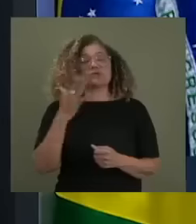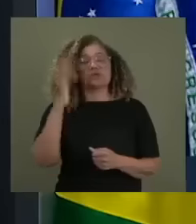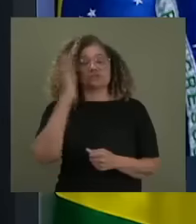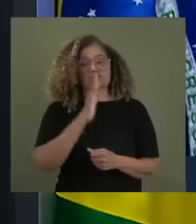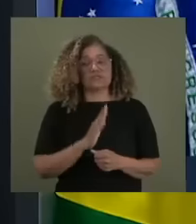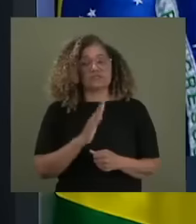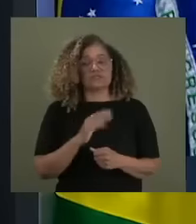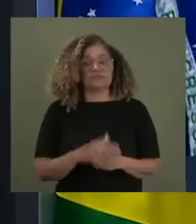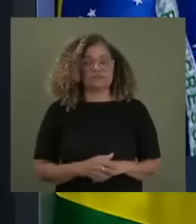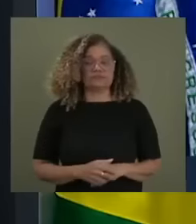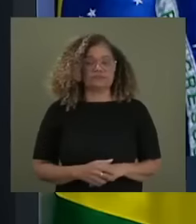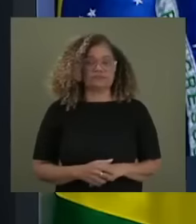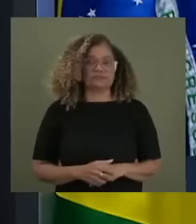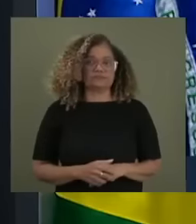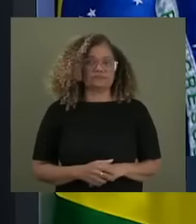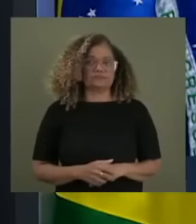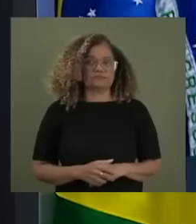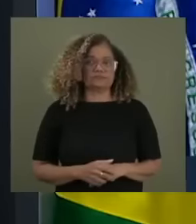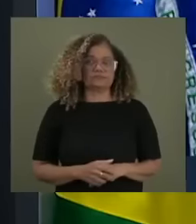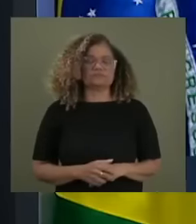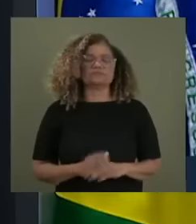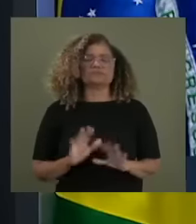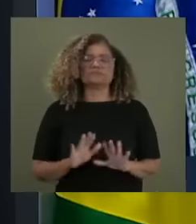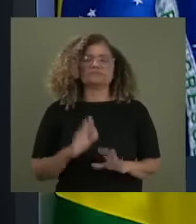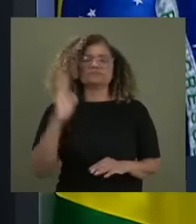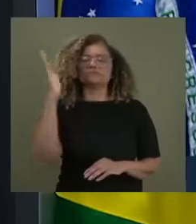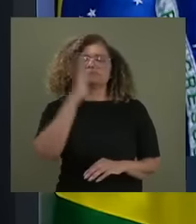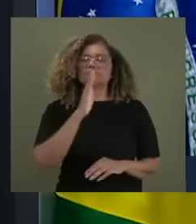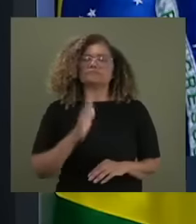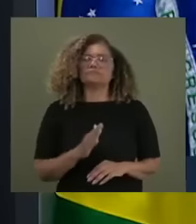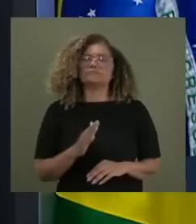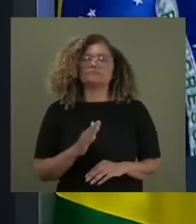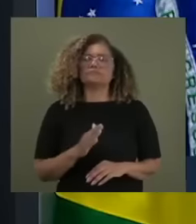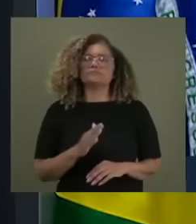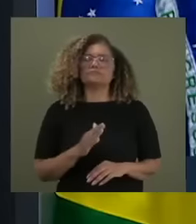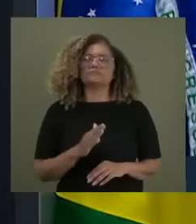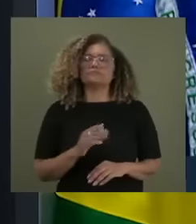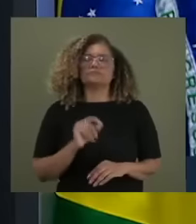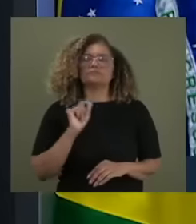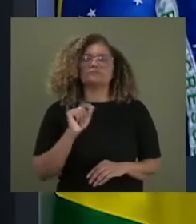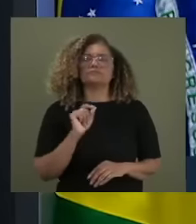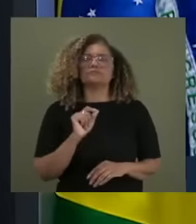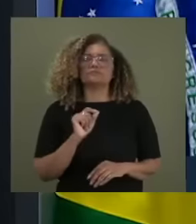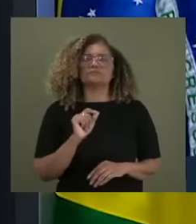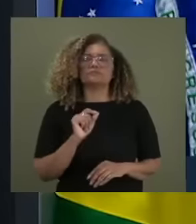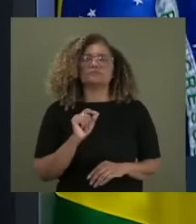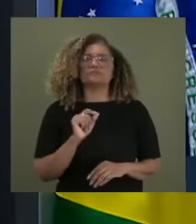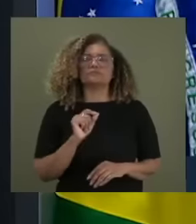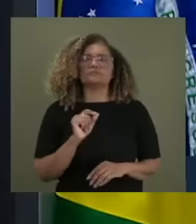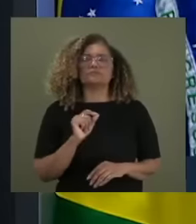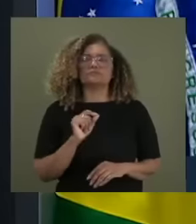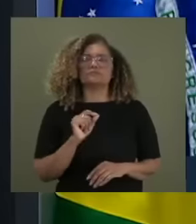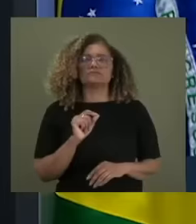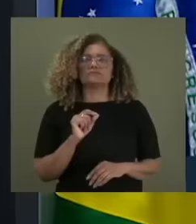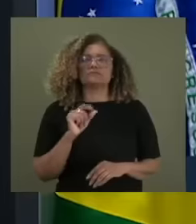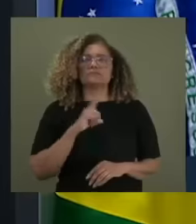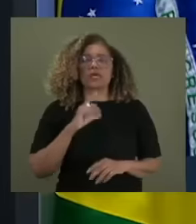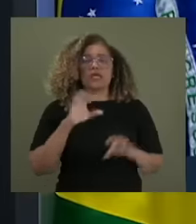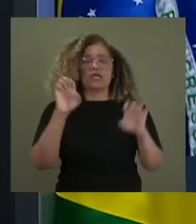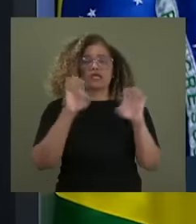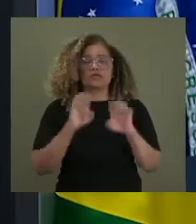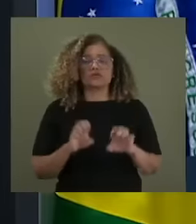aqui eu quero falar aqui que o Brasil nosso país é um dos poucos que dispõe de toda uma estrutura